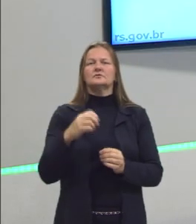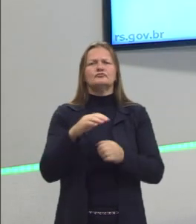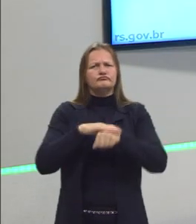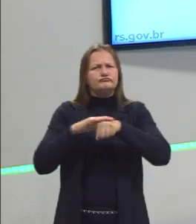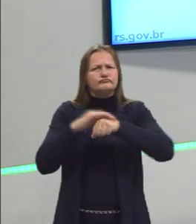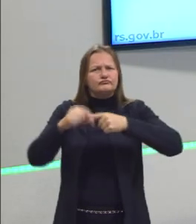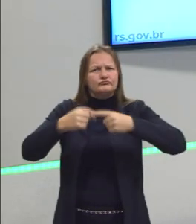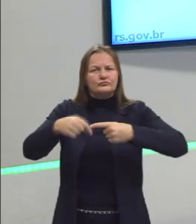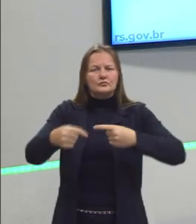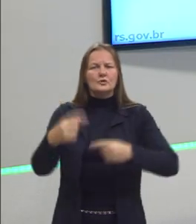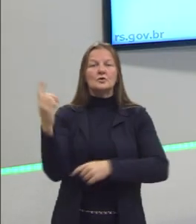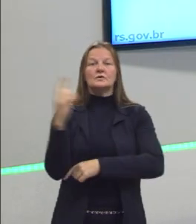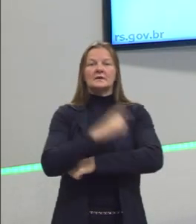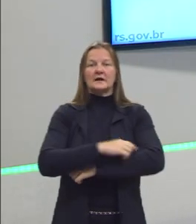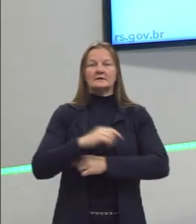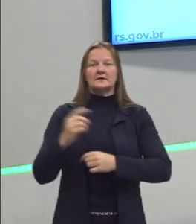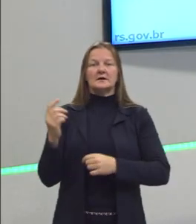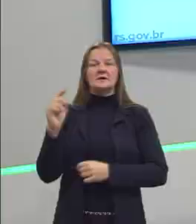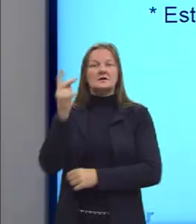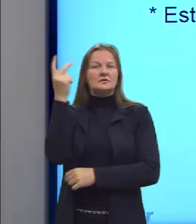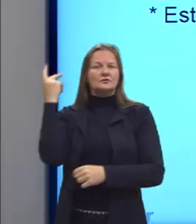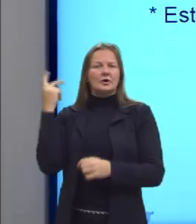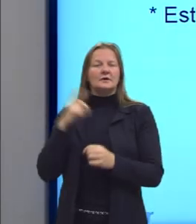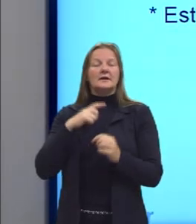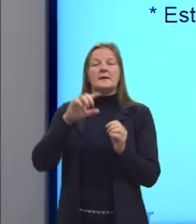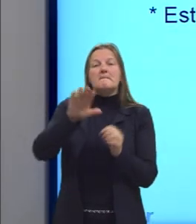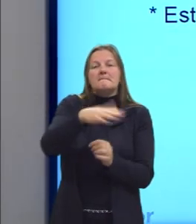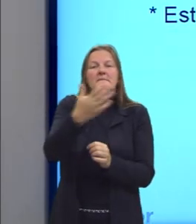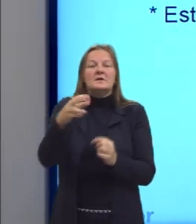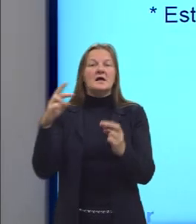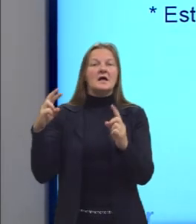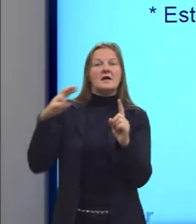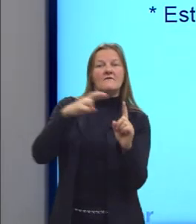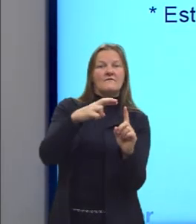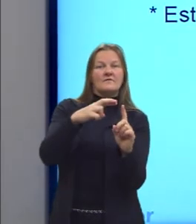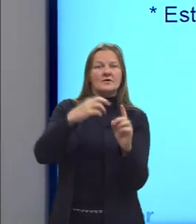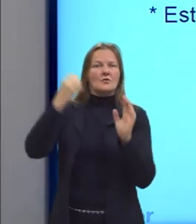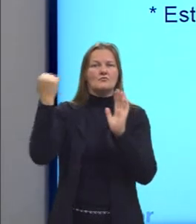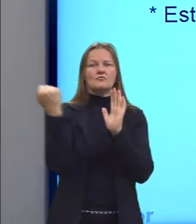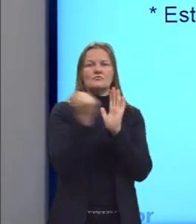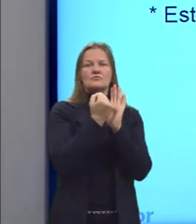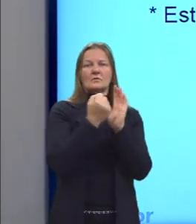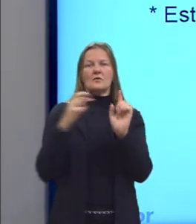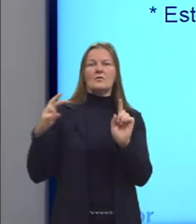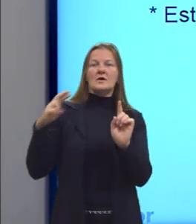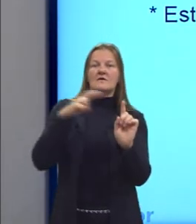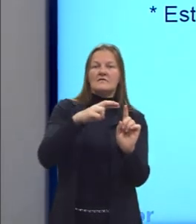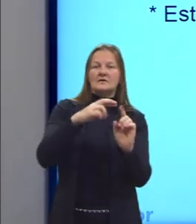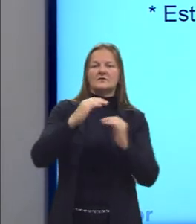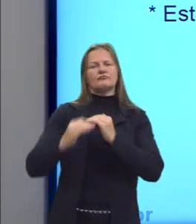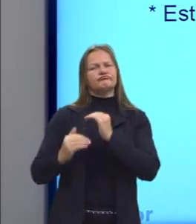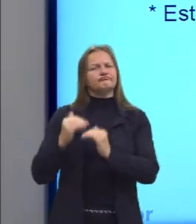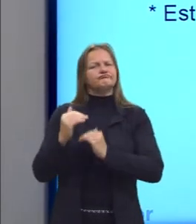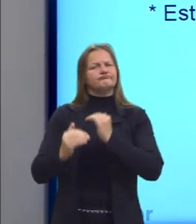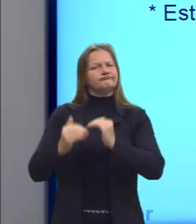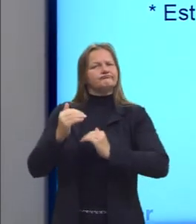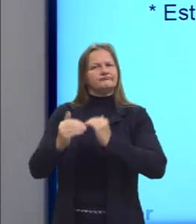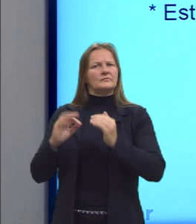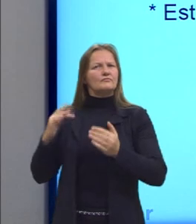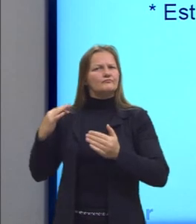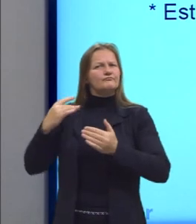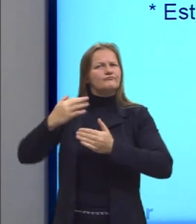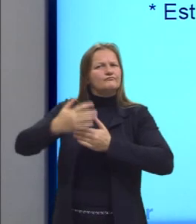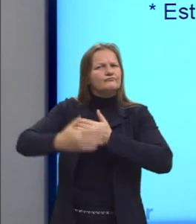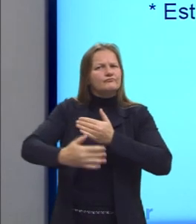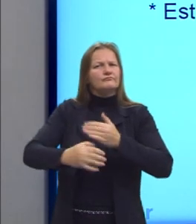isso né que as datas em História existem as datas que marcantes história mas história um processo ele vem acontecendo